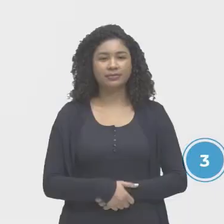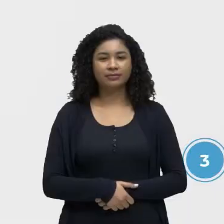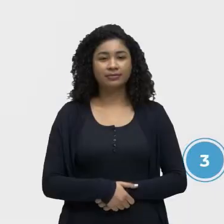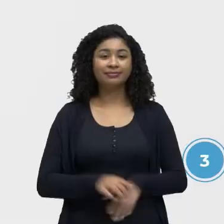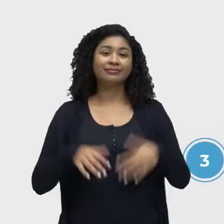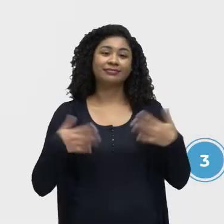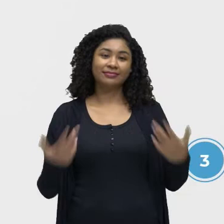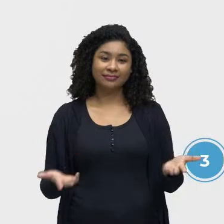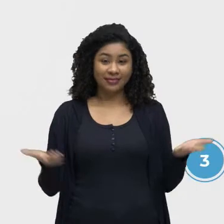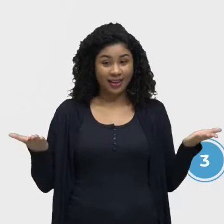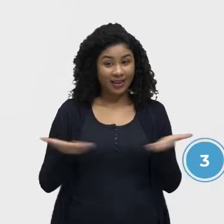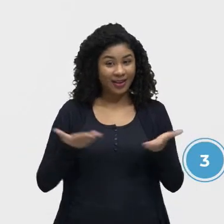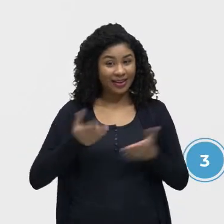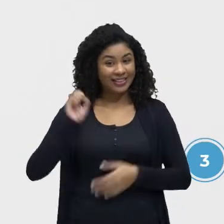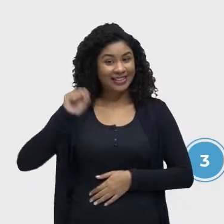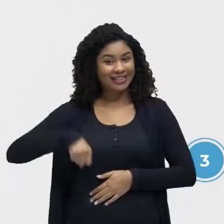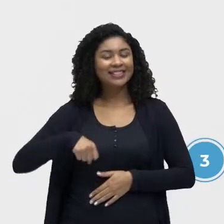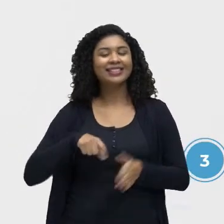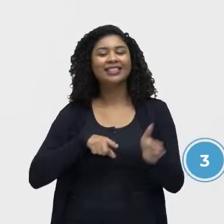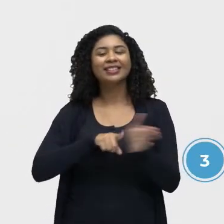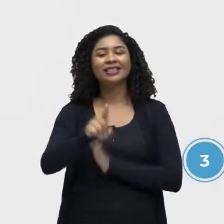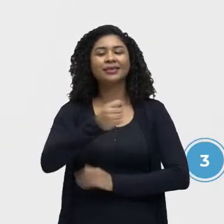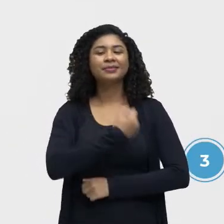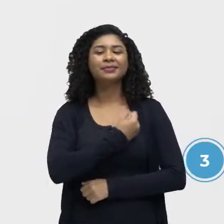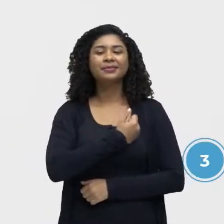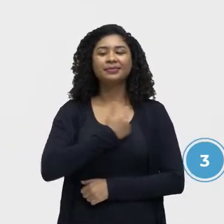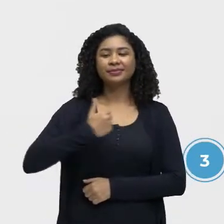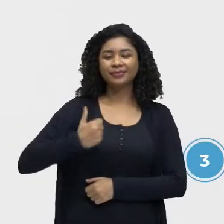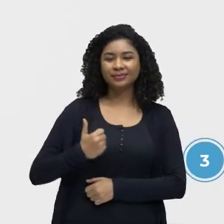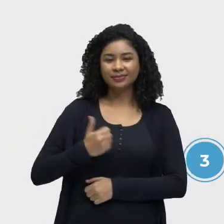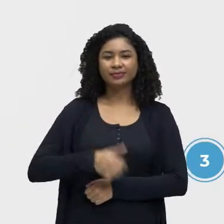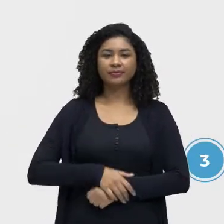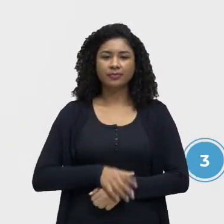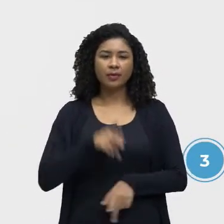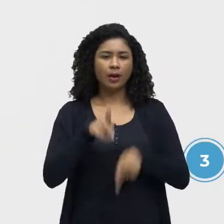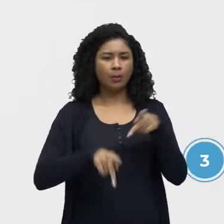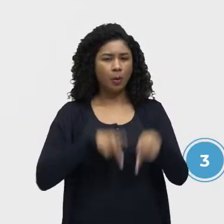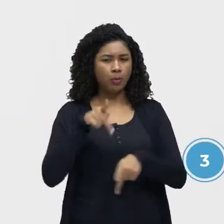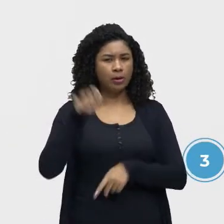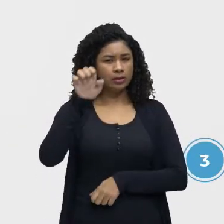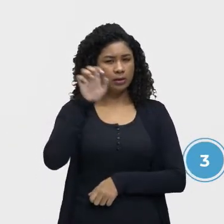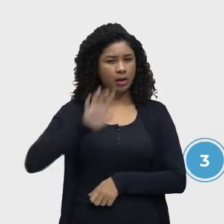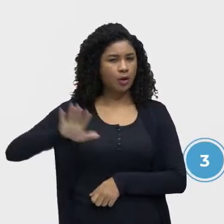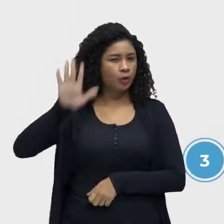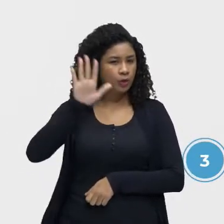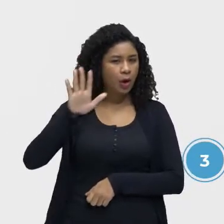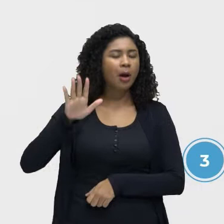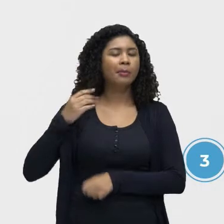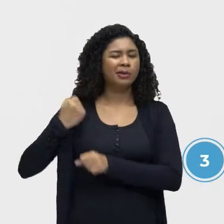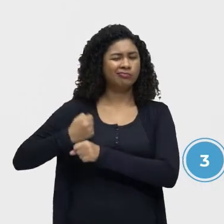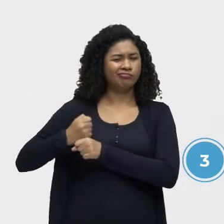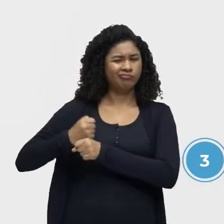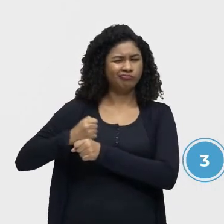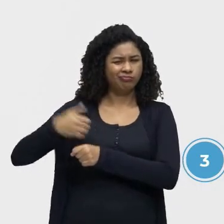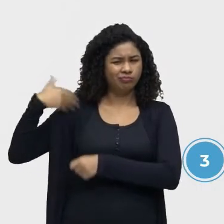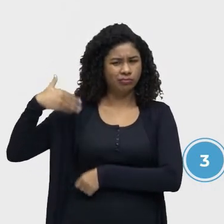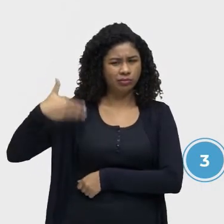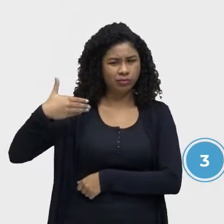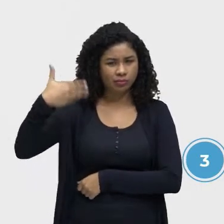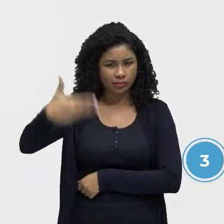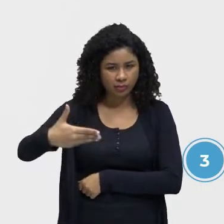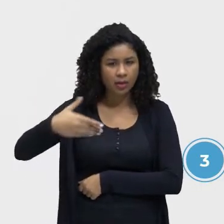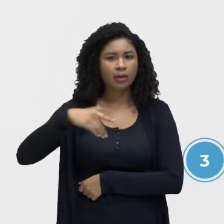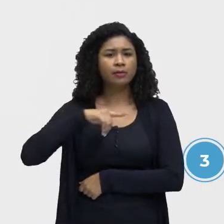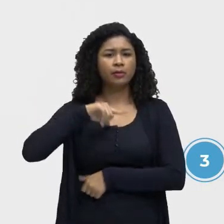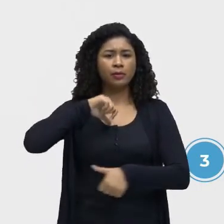Muito bem, agora sim a questão número 1, ela diz: a população da Europa, nas últimas décadas, passou por